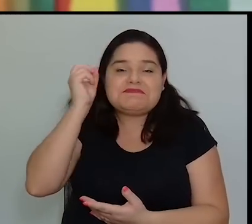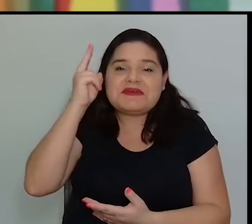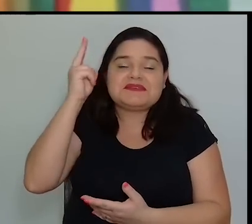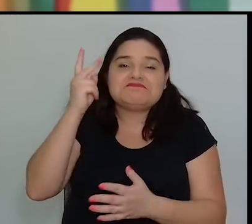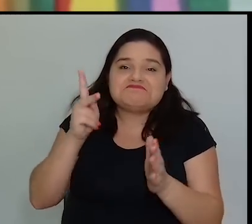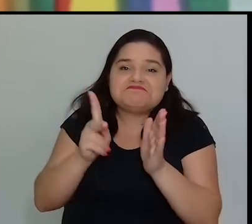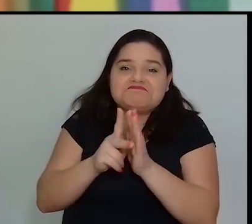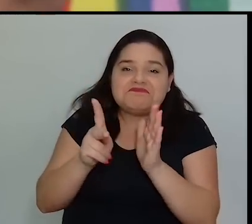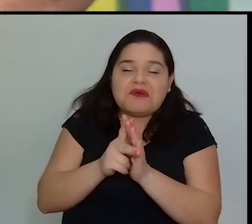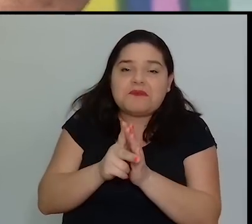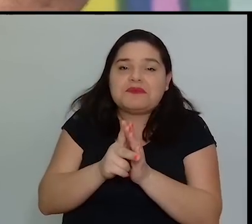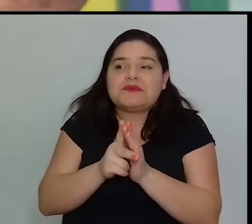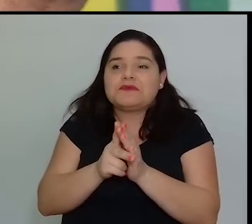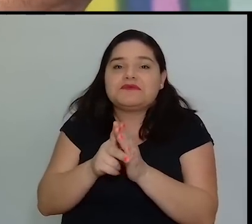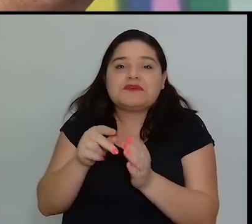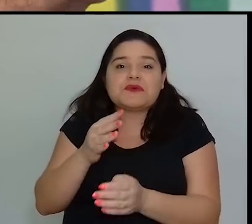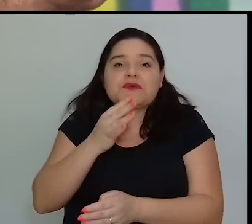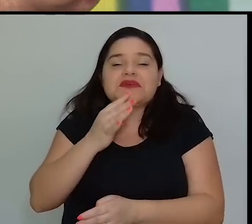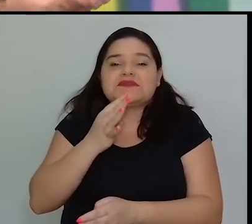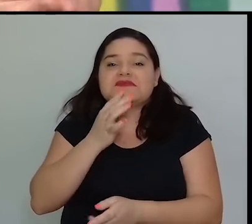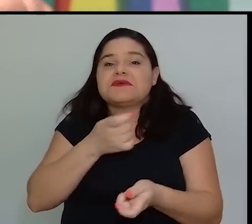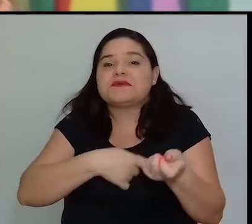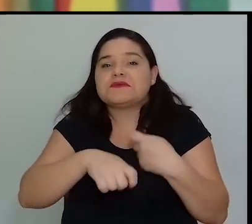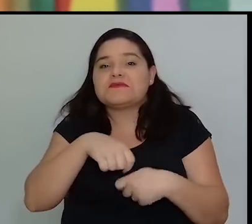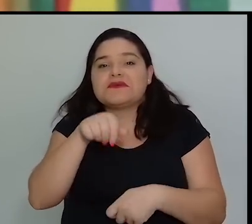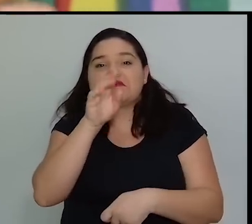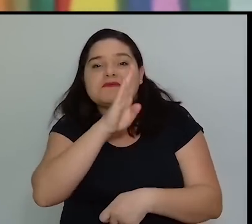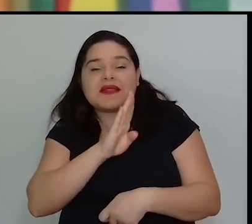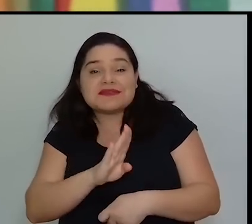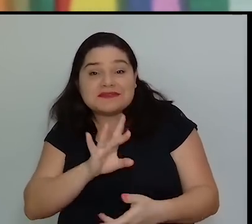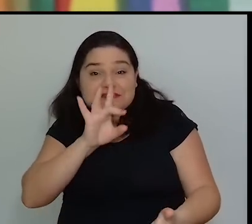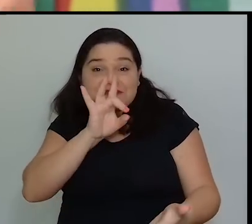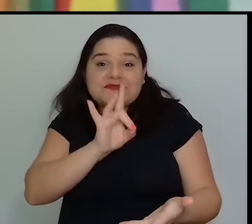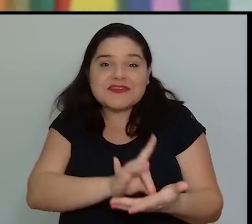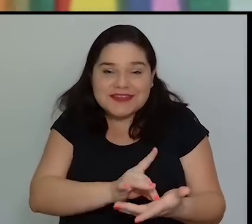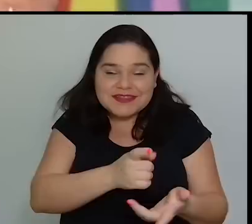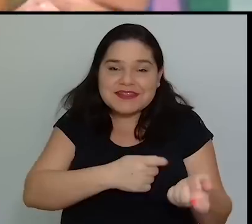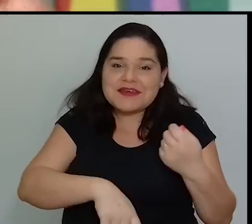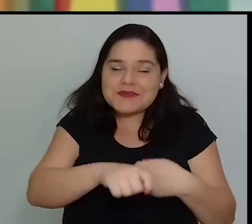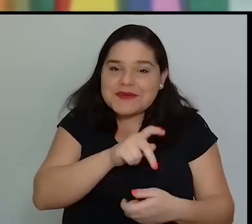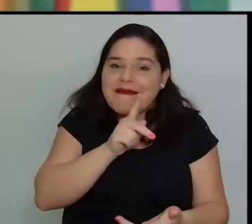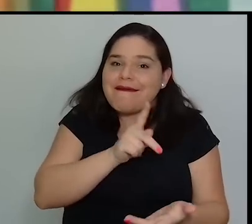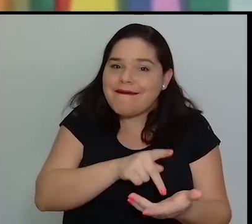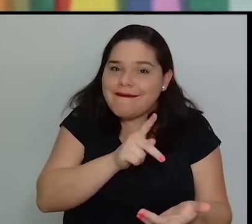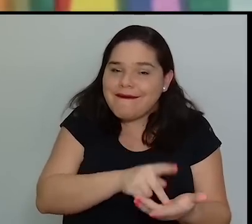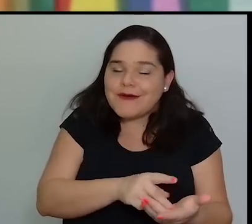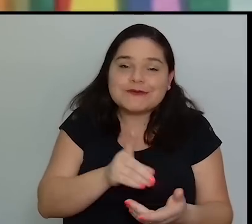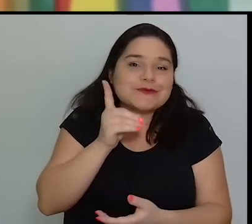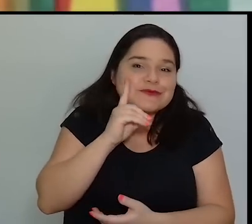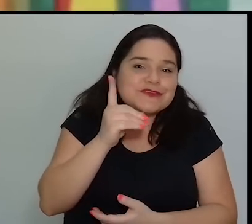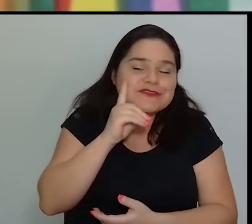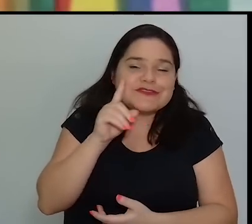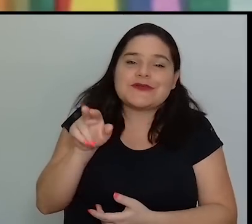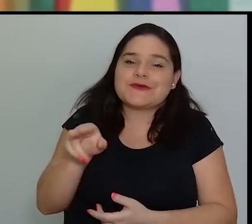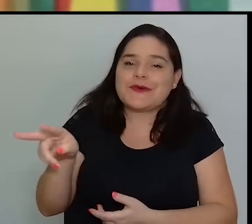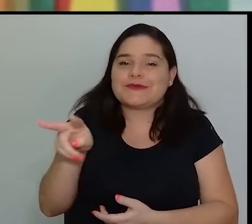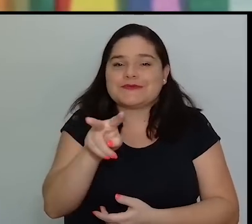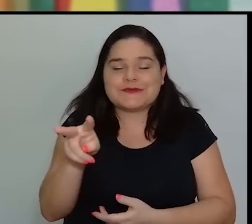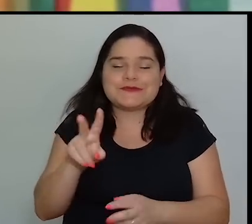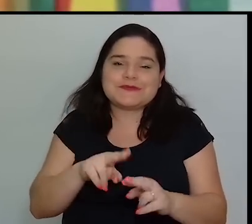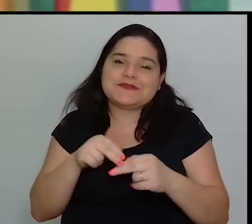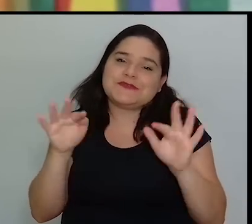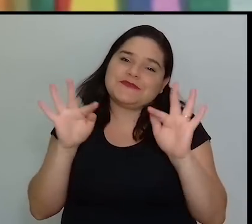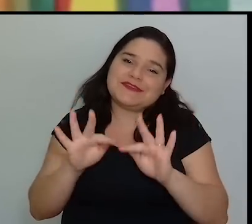do que acontece na economia brasileira de fato na economia real do que o Renato e eu fico muito feliz